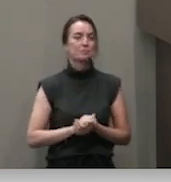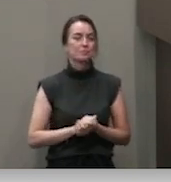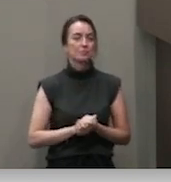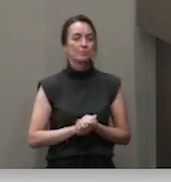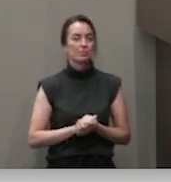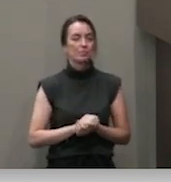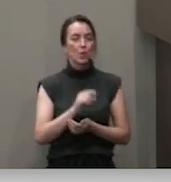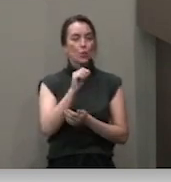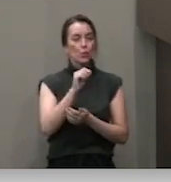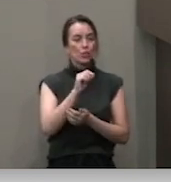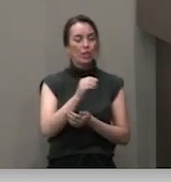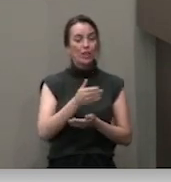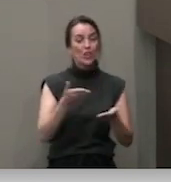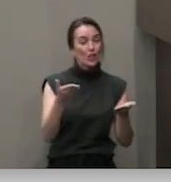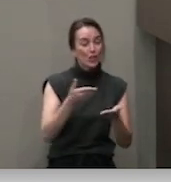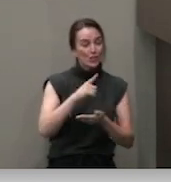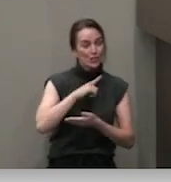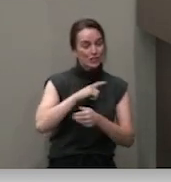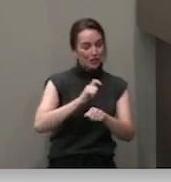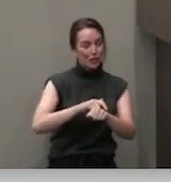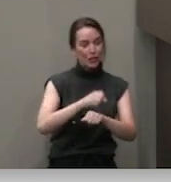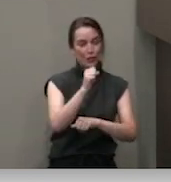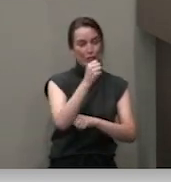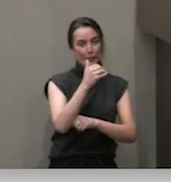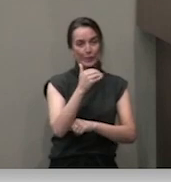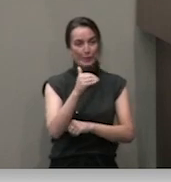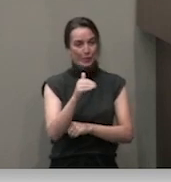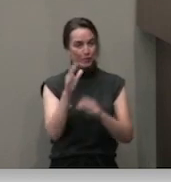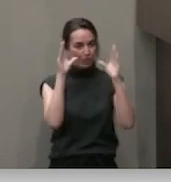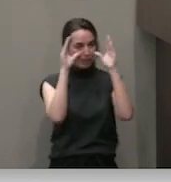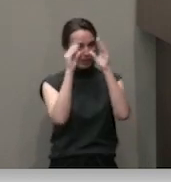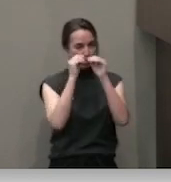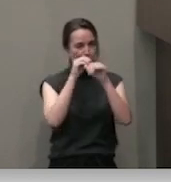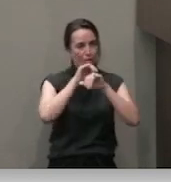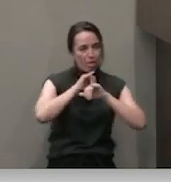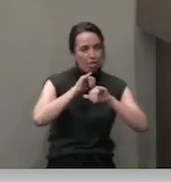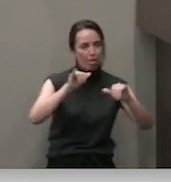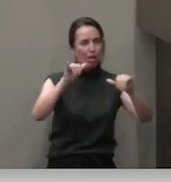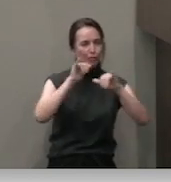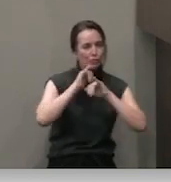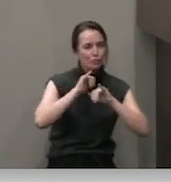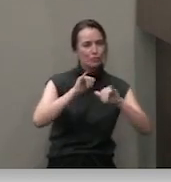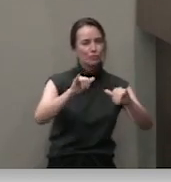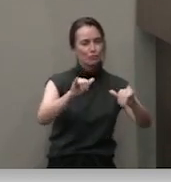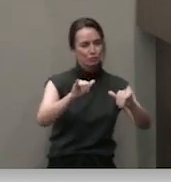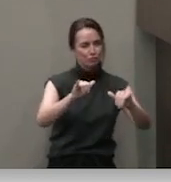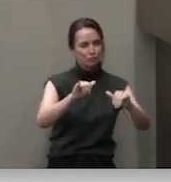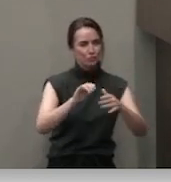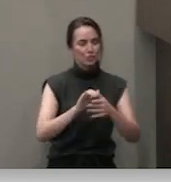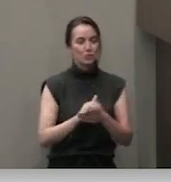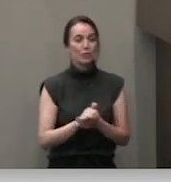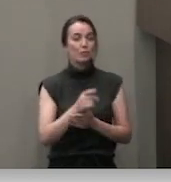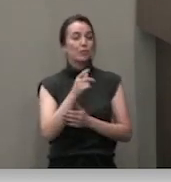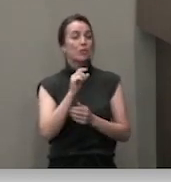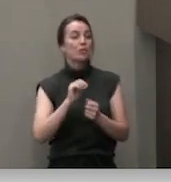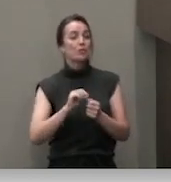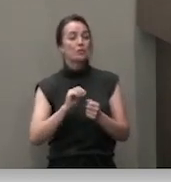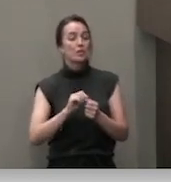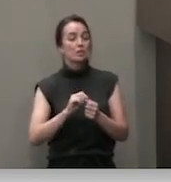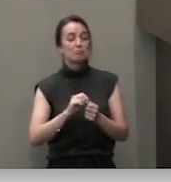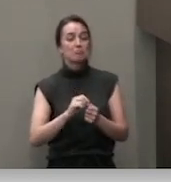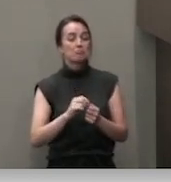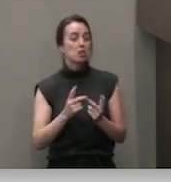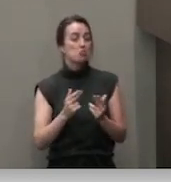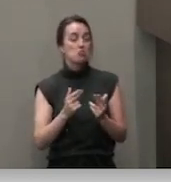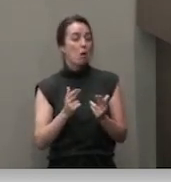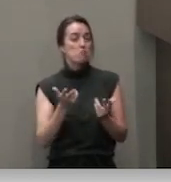anúncio que hoje terá feito às 8:30 da noite e eles tentarão passar essa notícia como se fosse algo normal